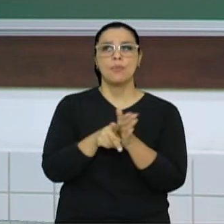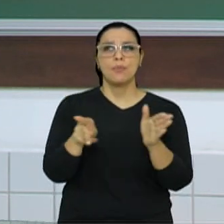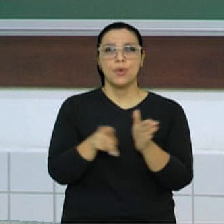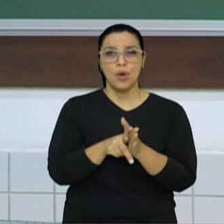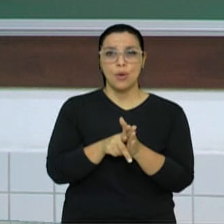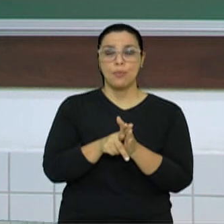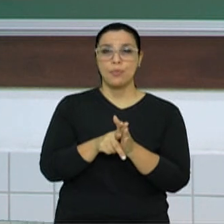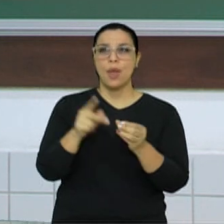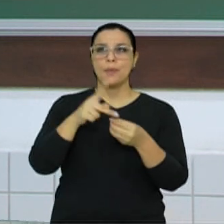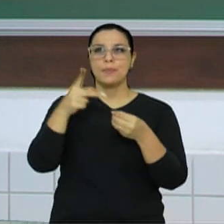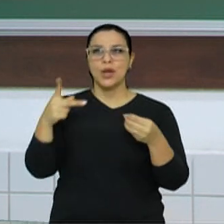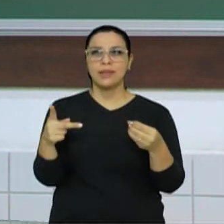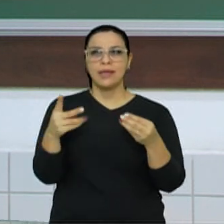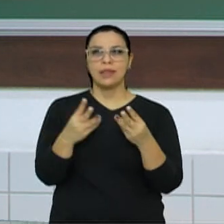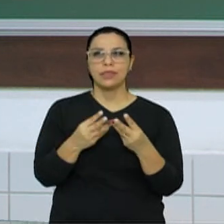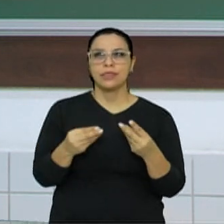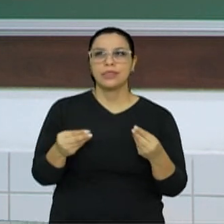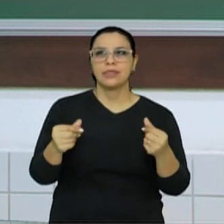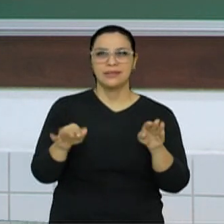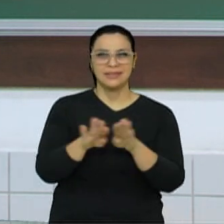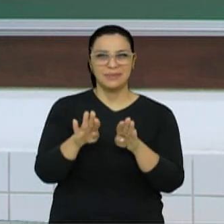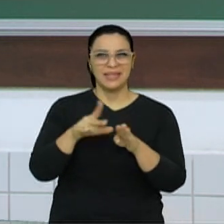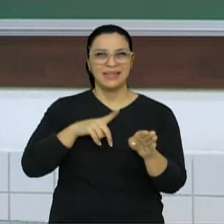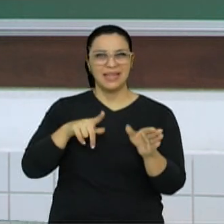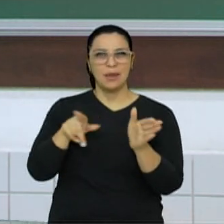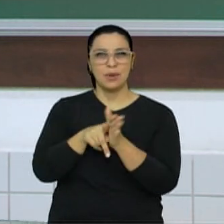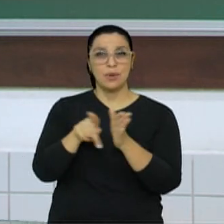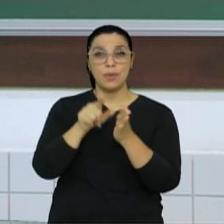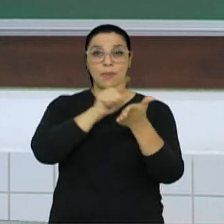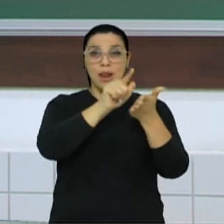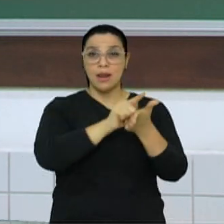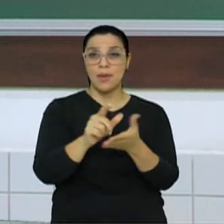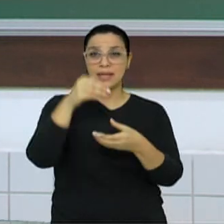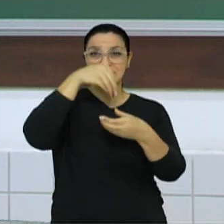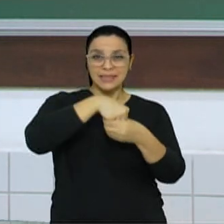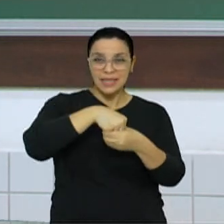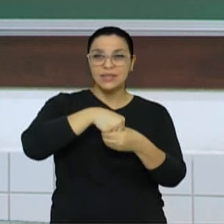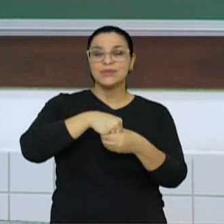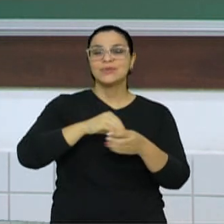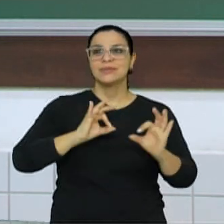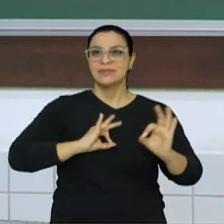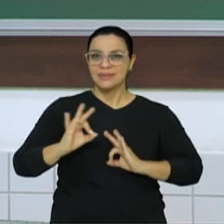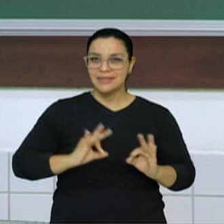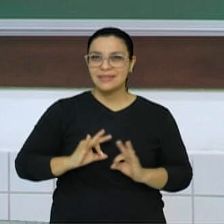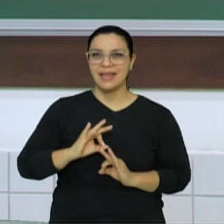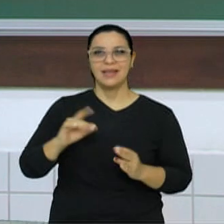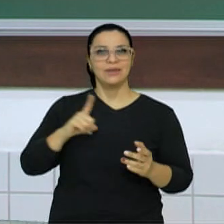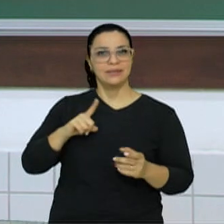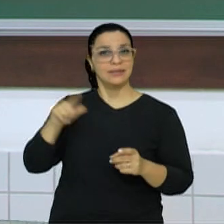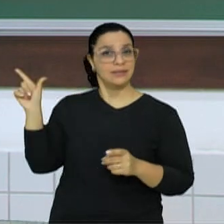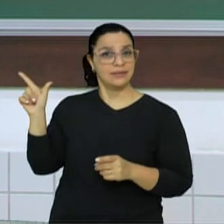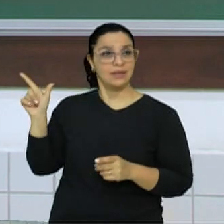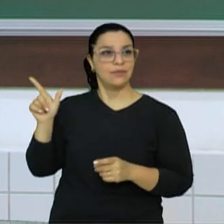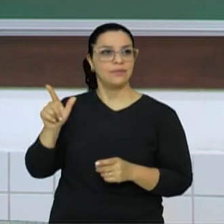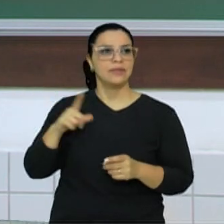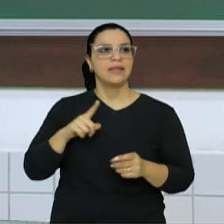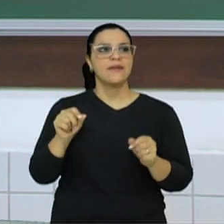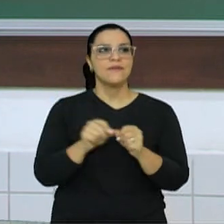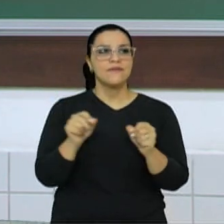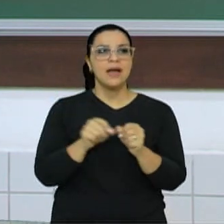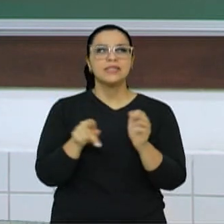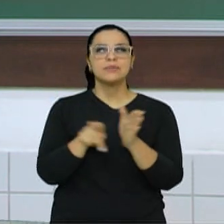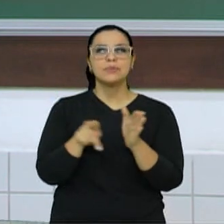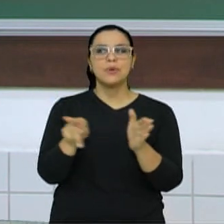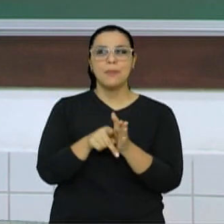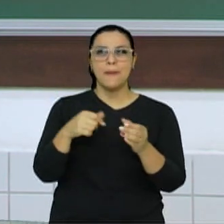algumas substâncias, né? A secreção de algumas substâncias, desculpa. E ela é um complexo feito por